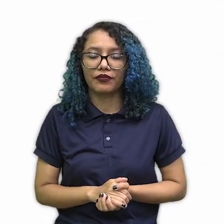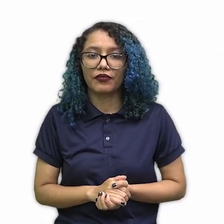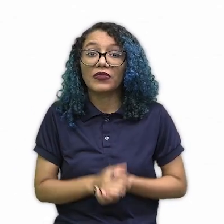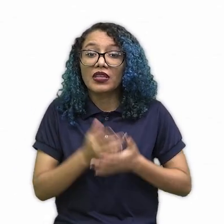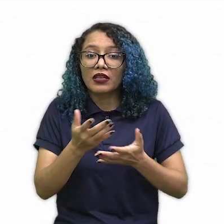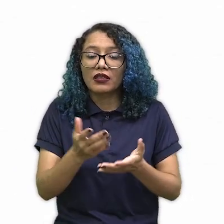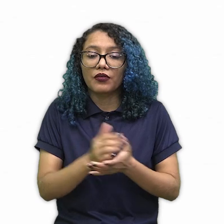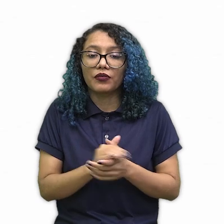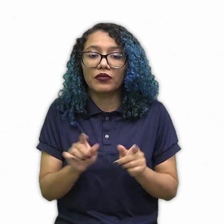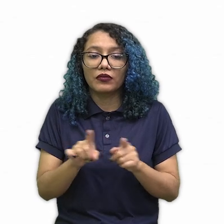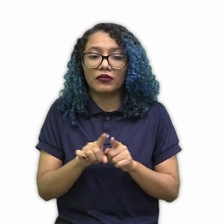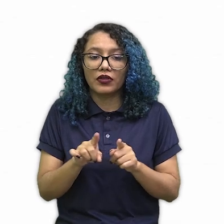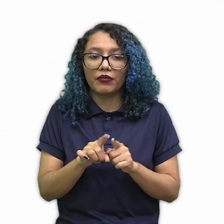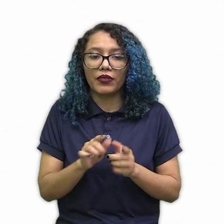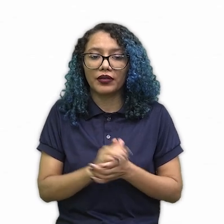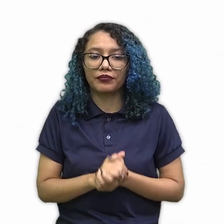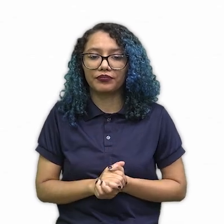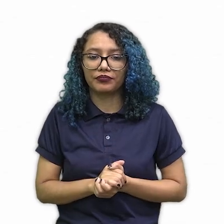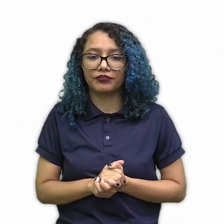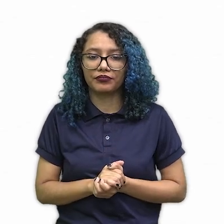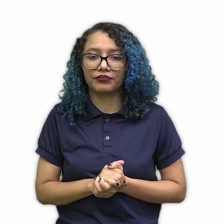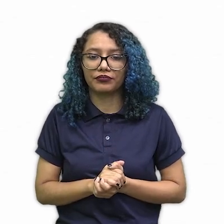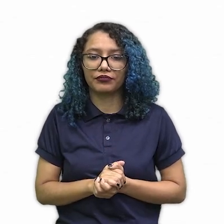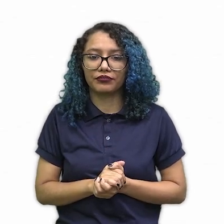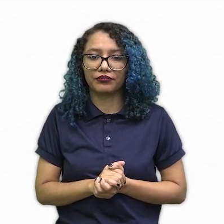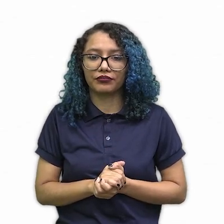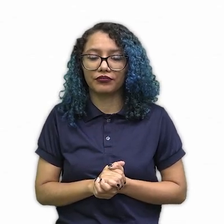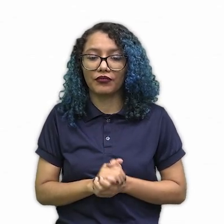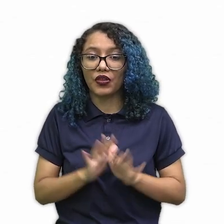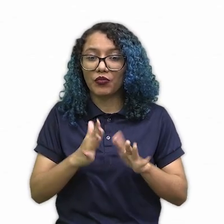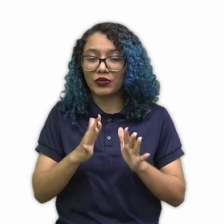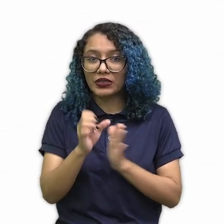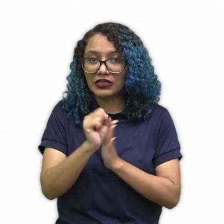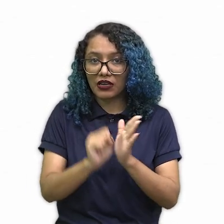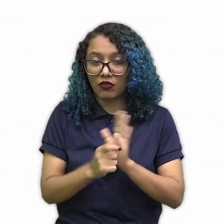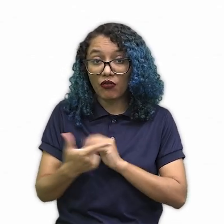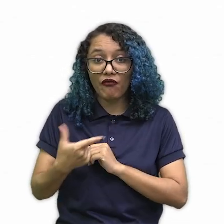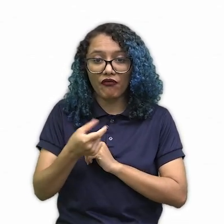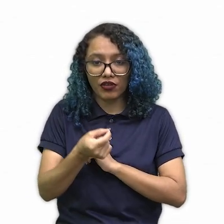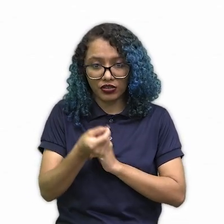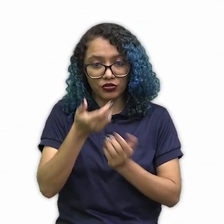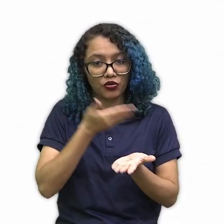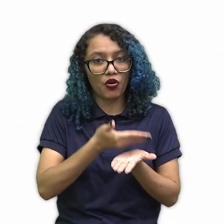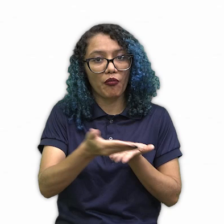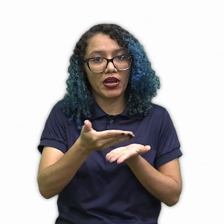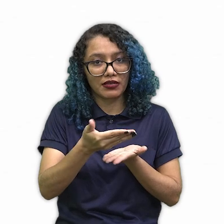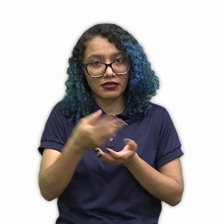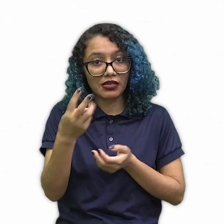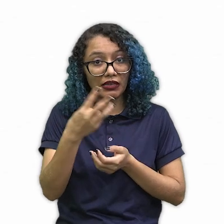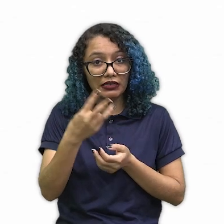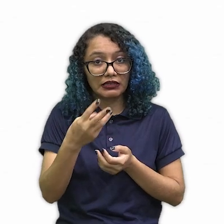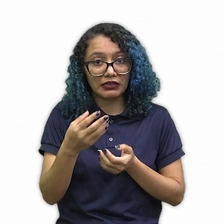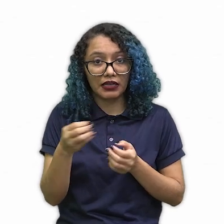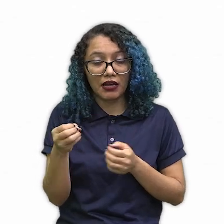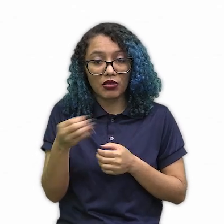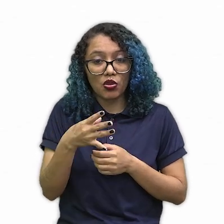em escala global, a partir desse momento, a partir das últimas décadas do século XX, né, que é quando surge essa nova